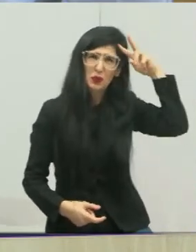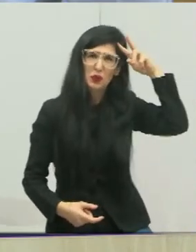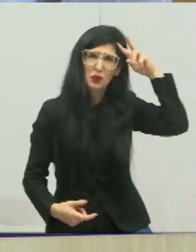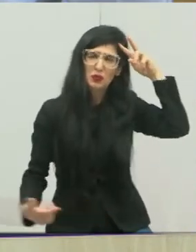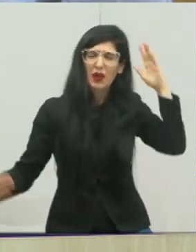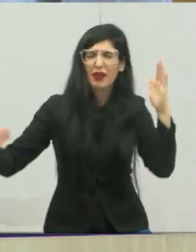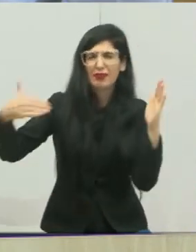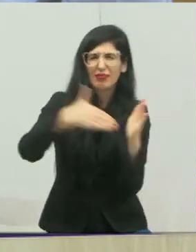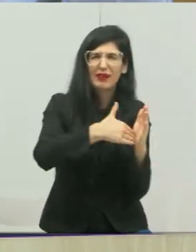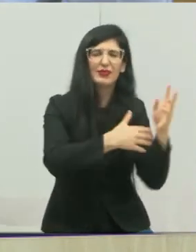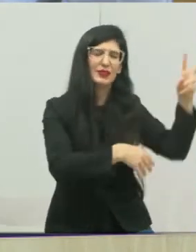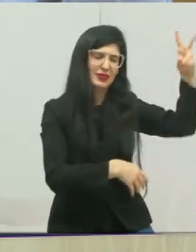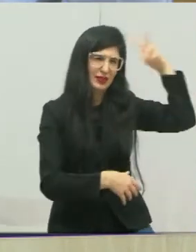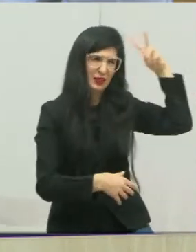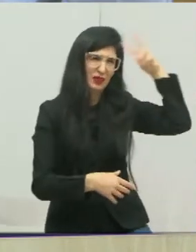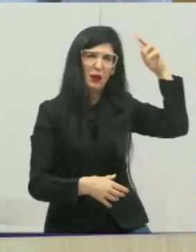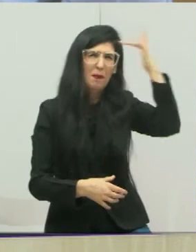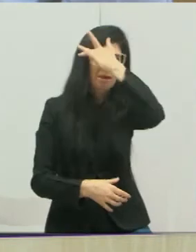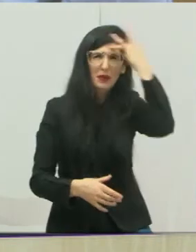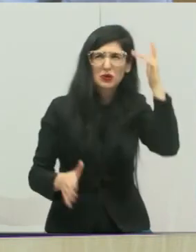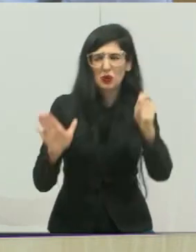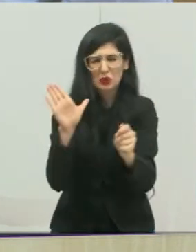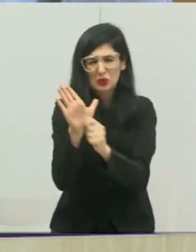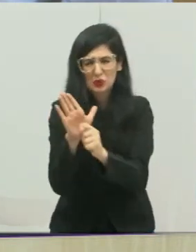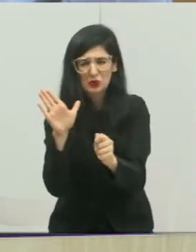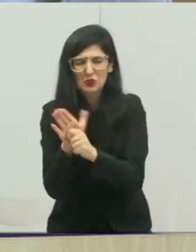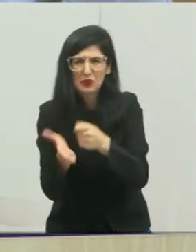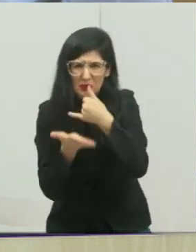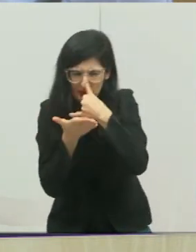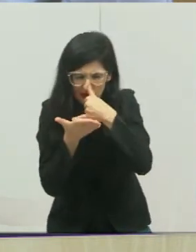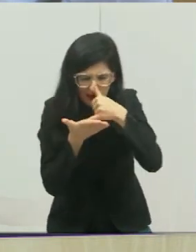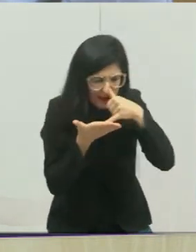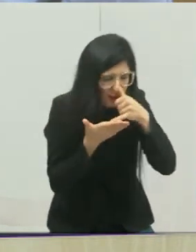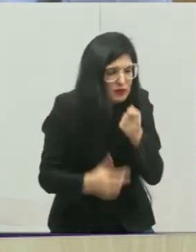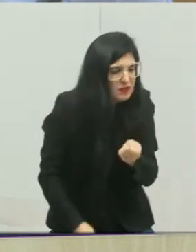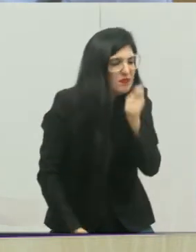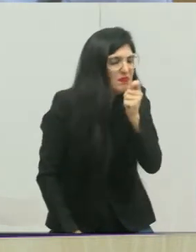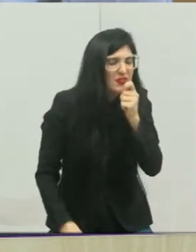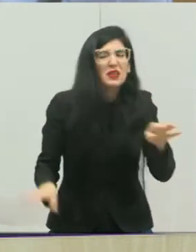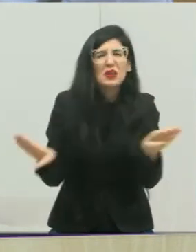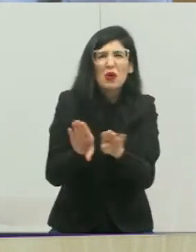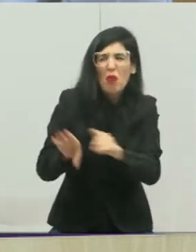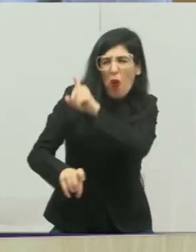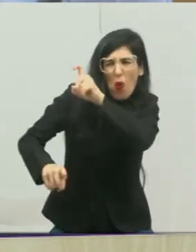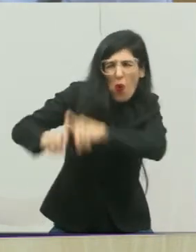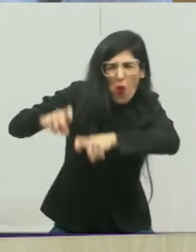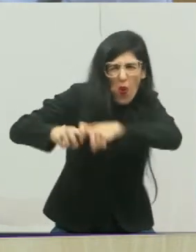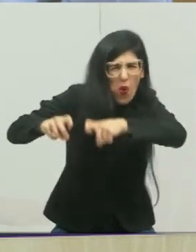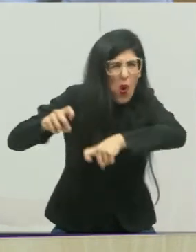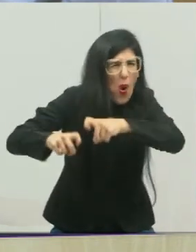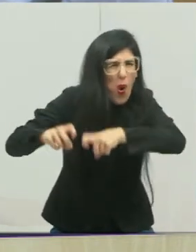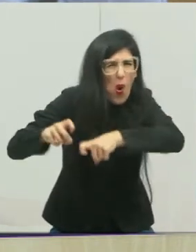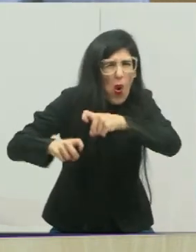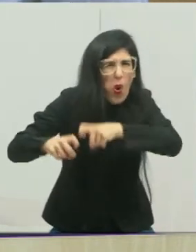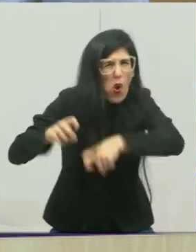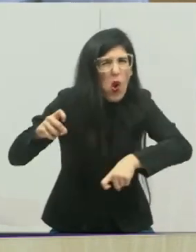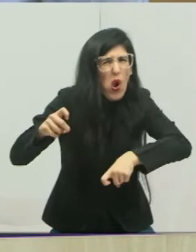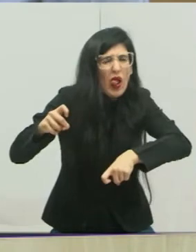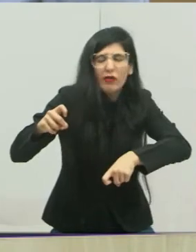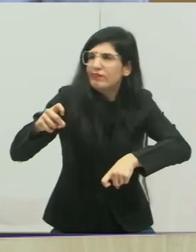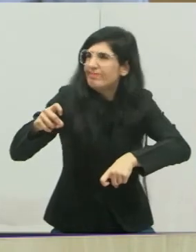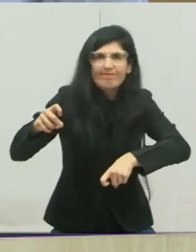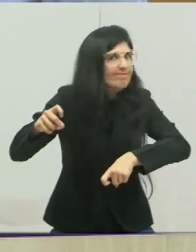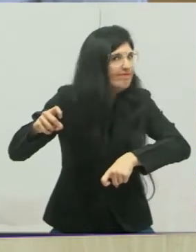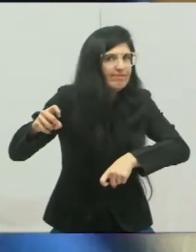uma rotatividade de pessoas usando drogas, praticando sexo ao ar livre, provocando cenas impróprias para serem vistas pelas